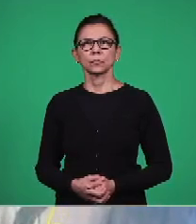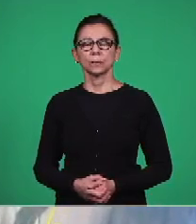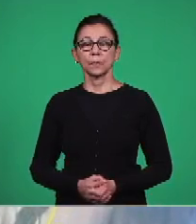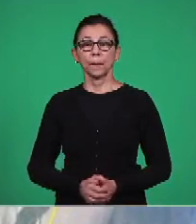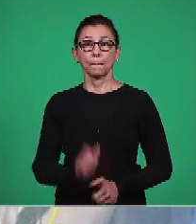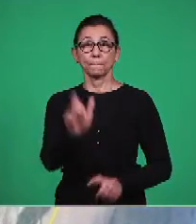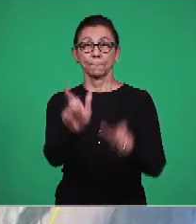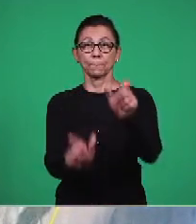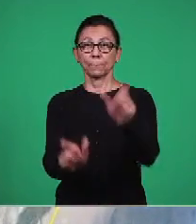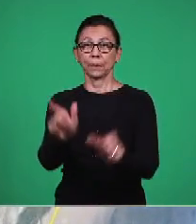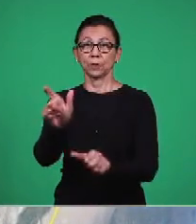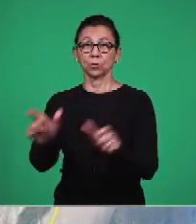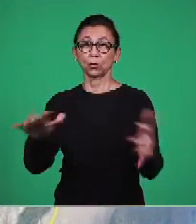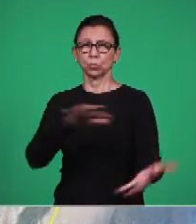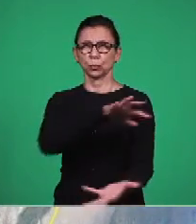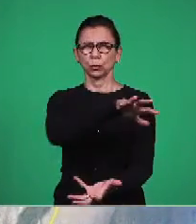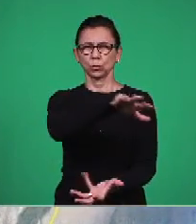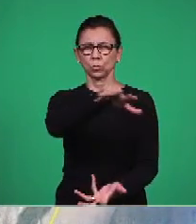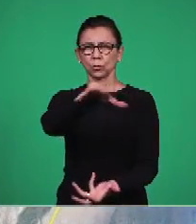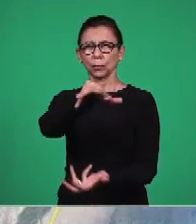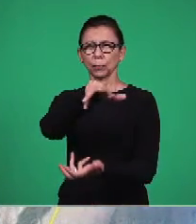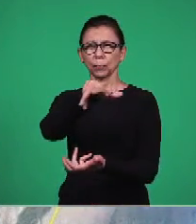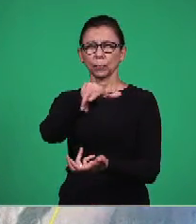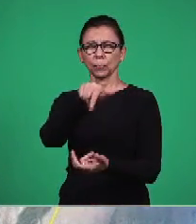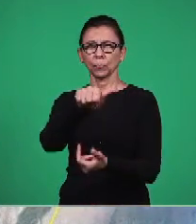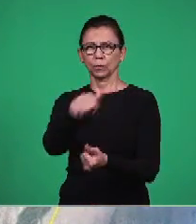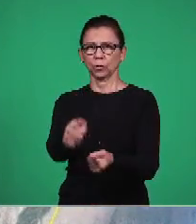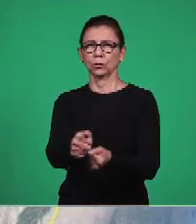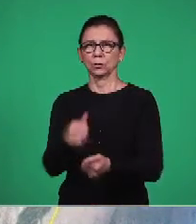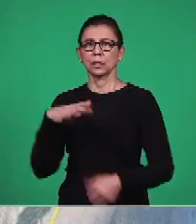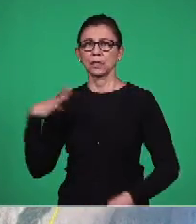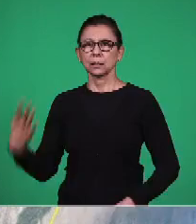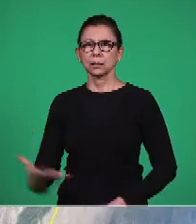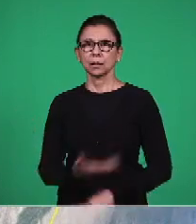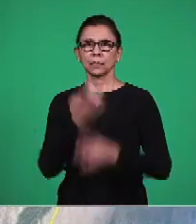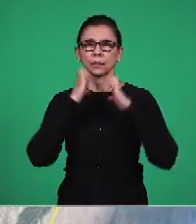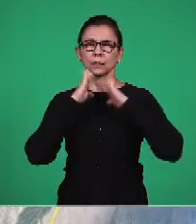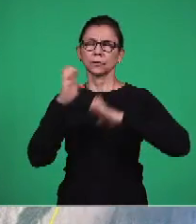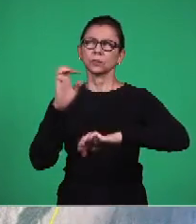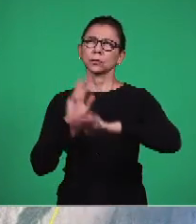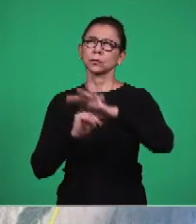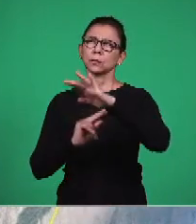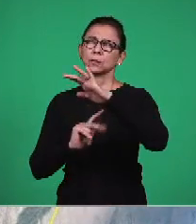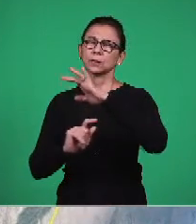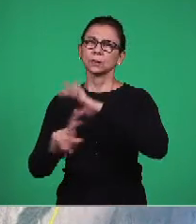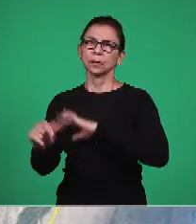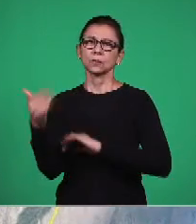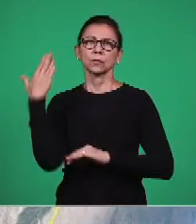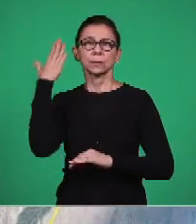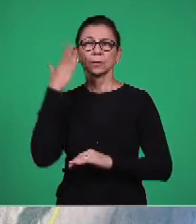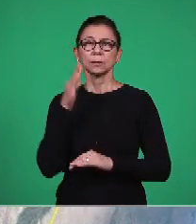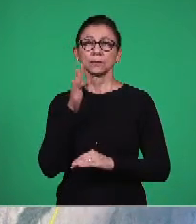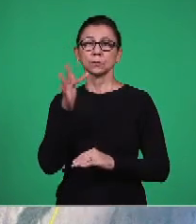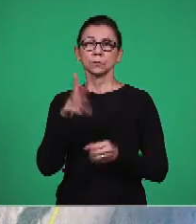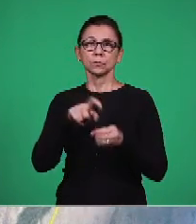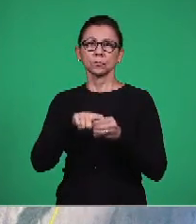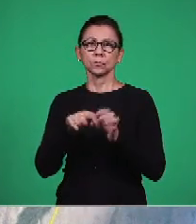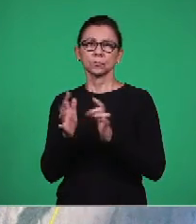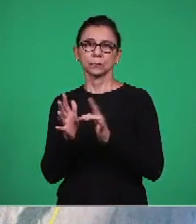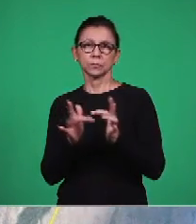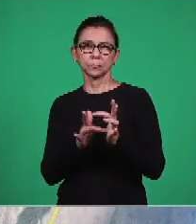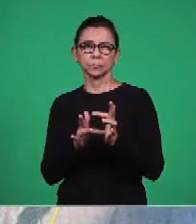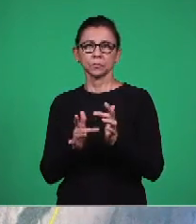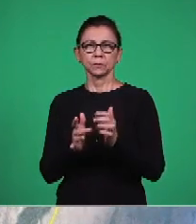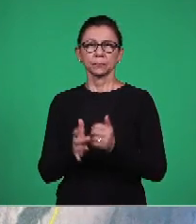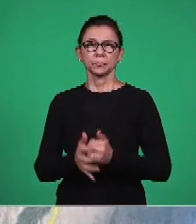Pessoas de todas as partes do mundo têm sido alcançadas pelo Evangelho eterno e pela mensagem da breve volta do